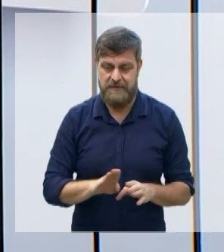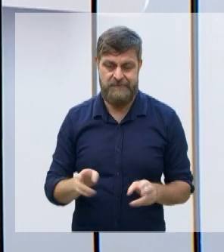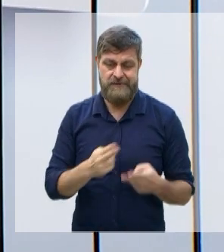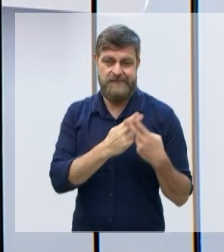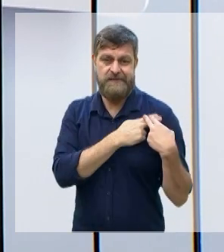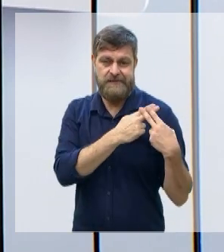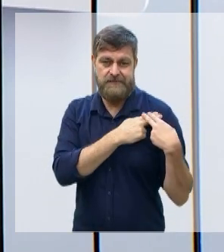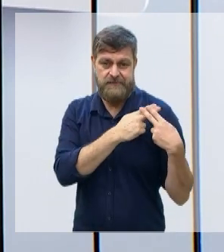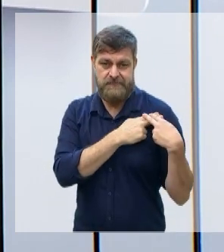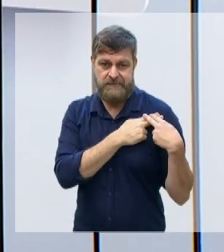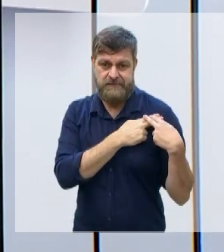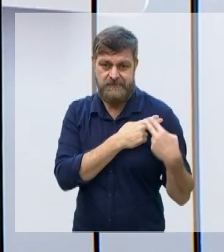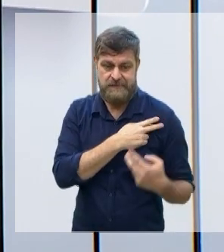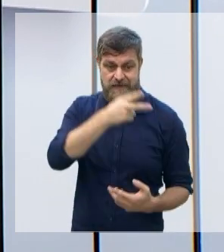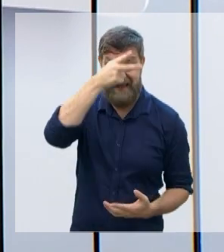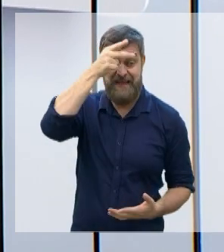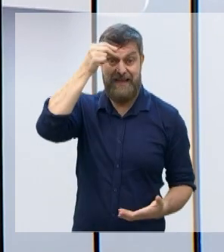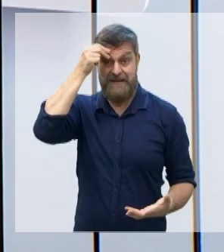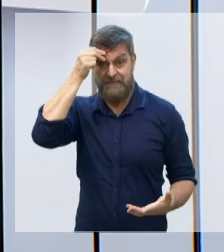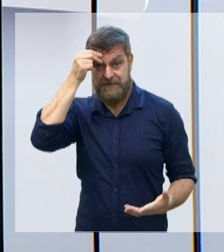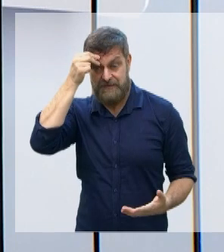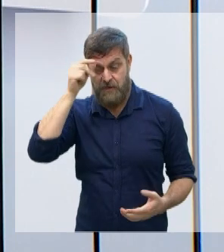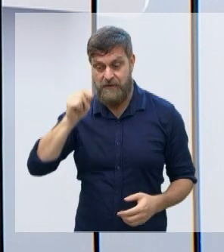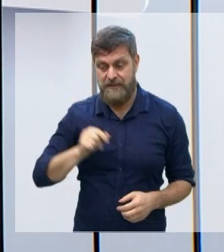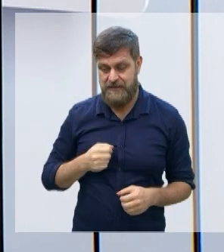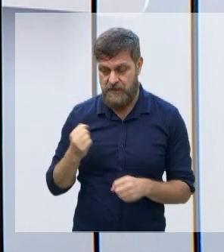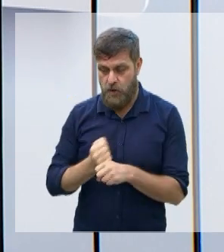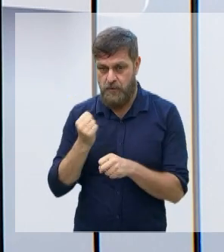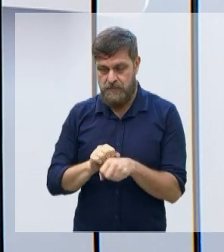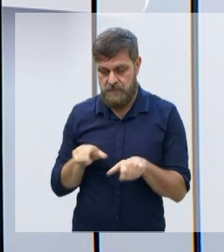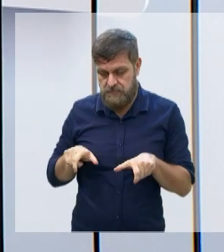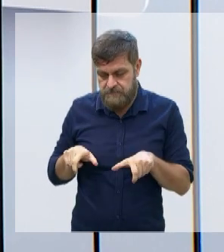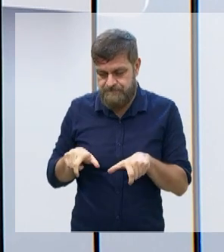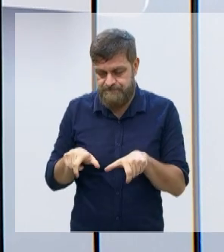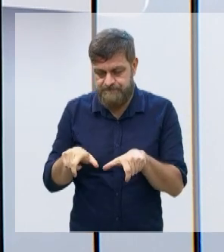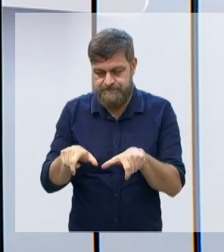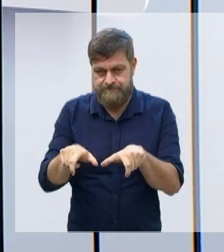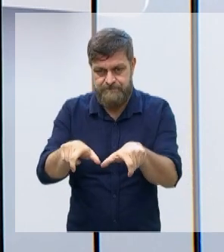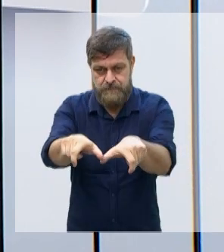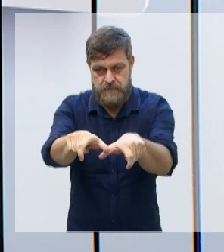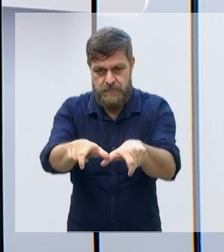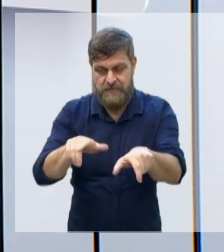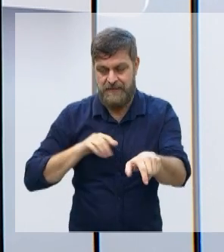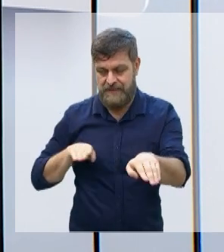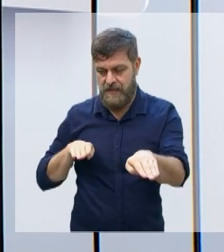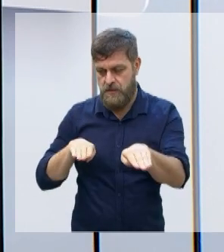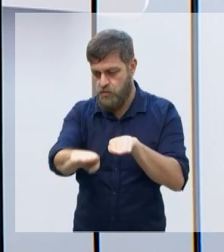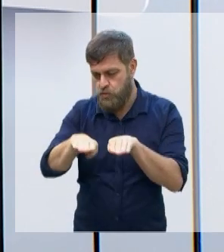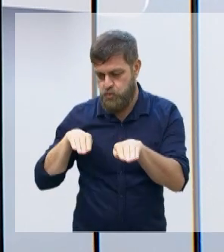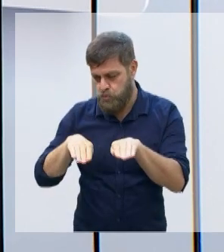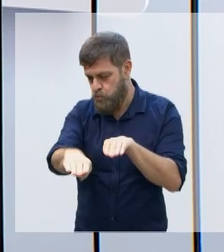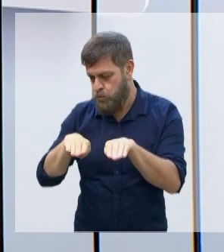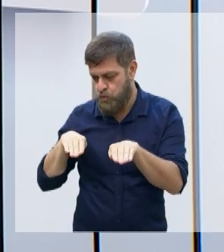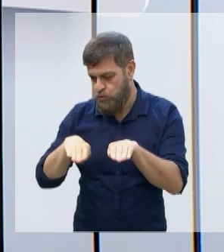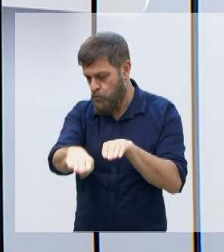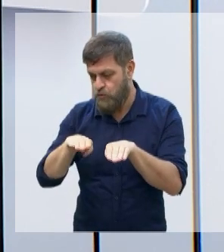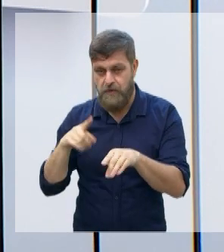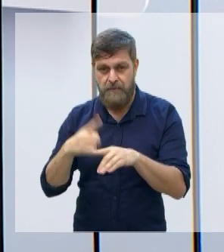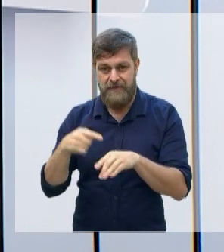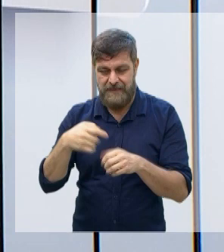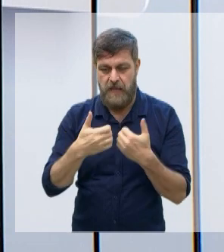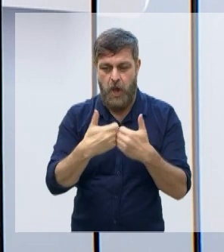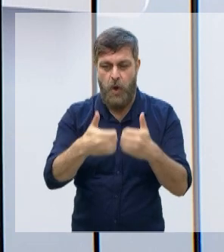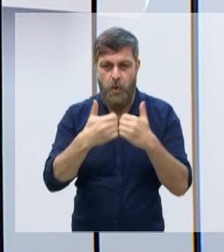do poder público municipal que é a publicação a criação da constituição de uma imaginária expressamos do mundo e senhora que o